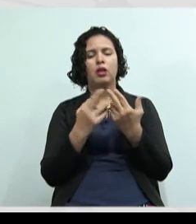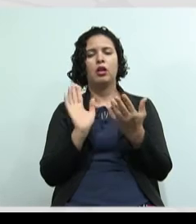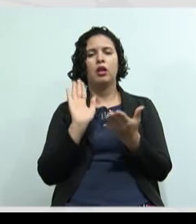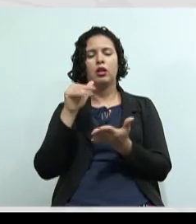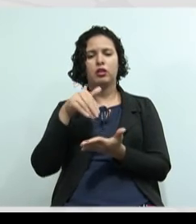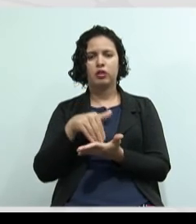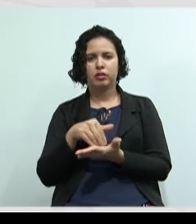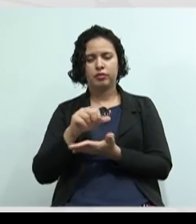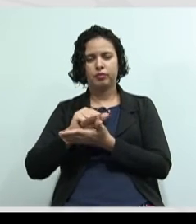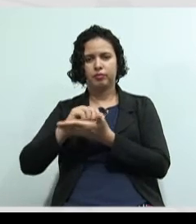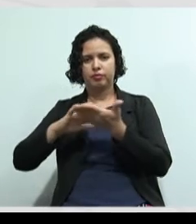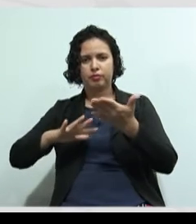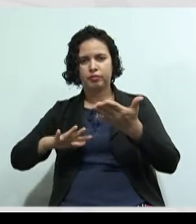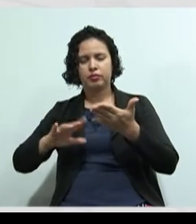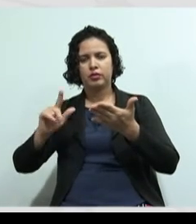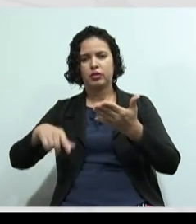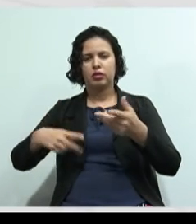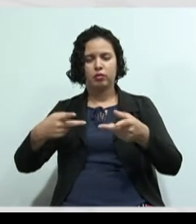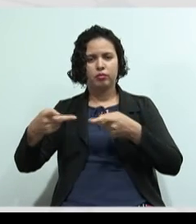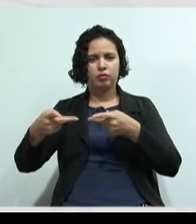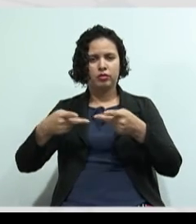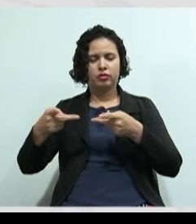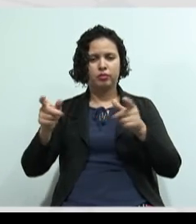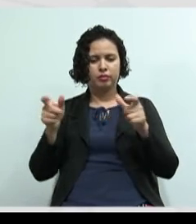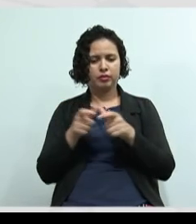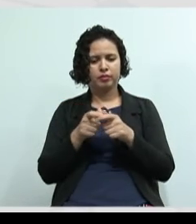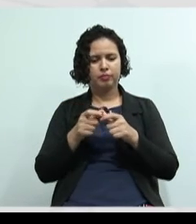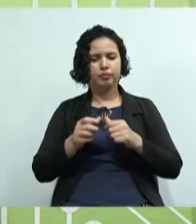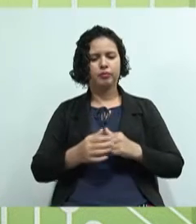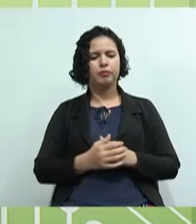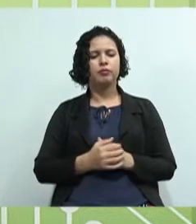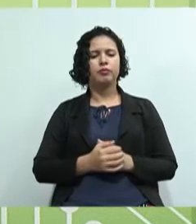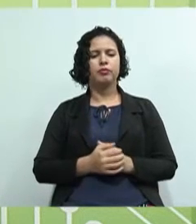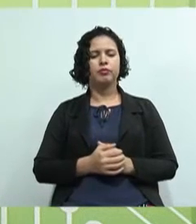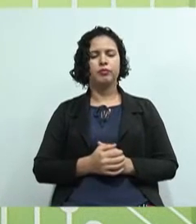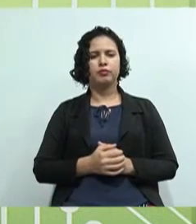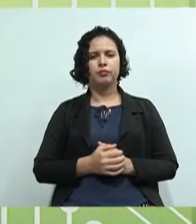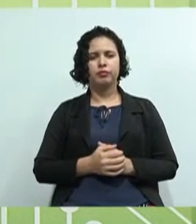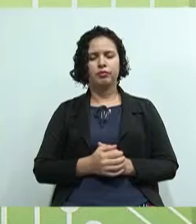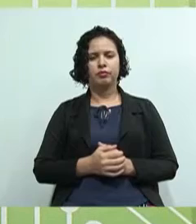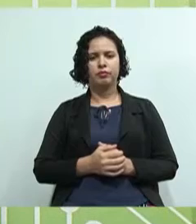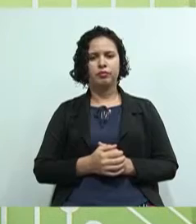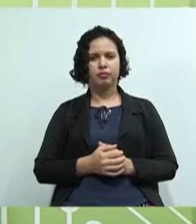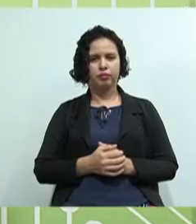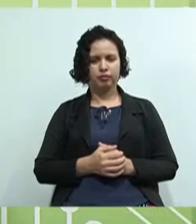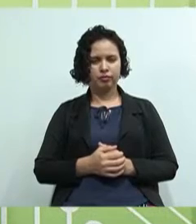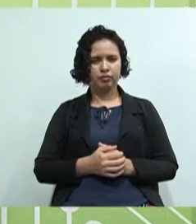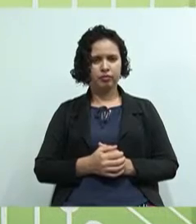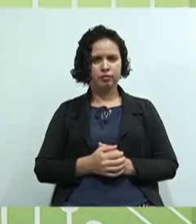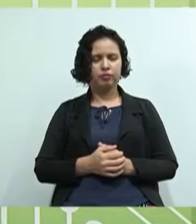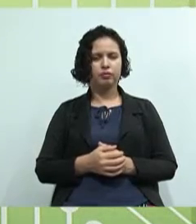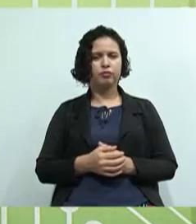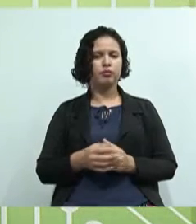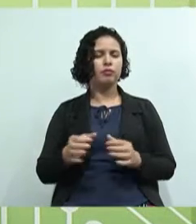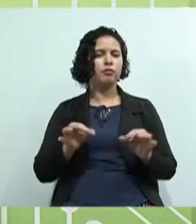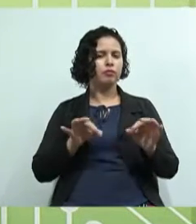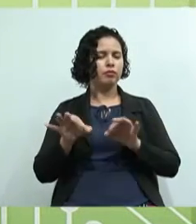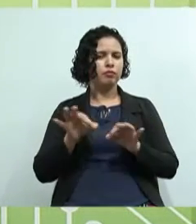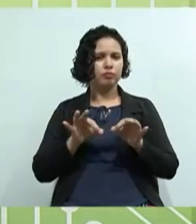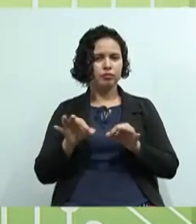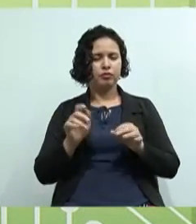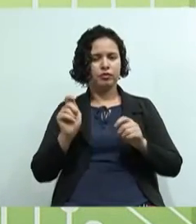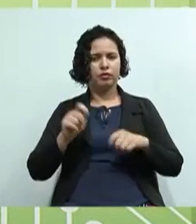complexas, como um projeto pequeno. Volta aqui para mim. Ei, querido, plano de ação você pode fazer em qualquer etapa da